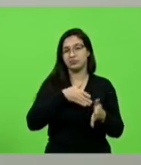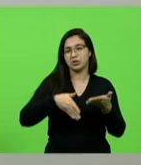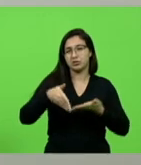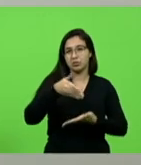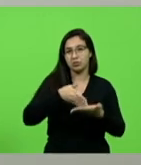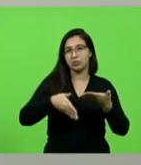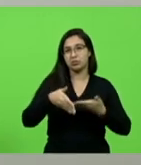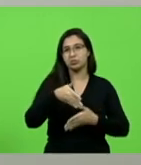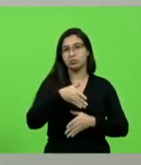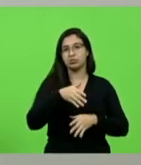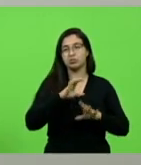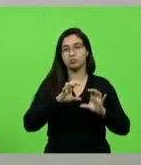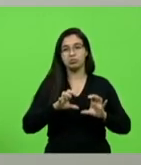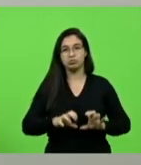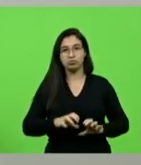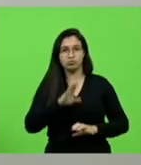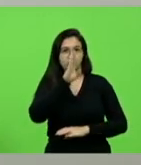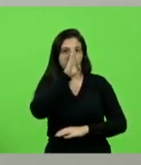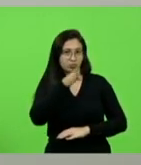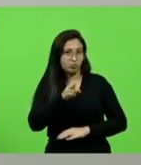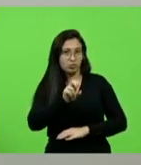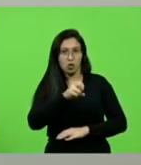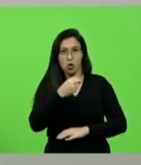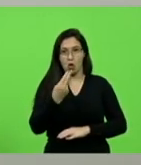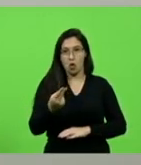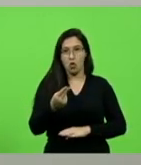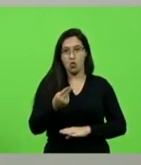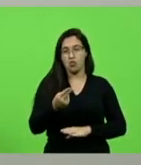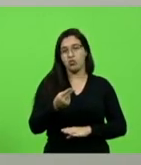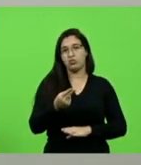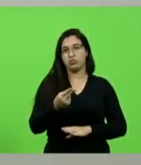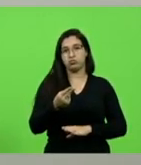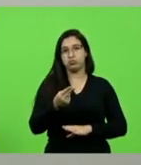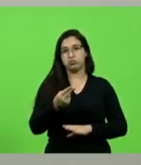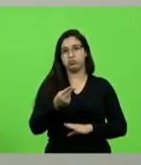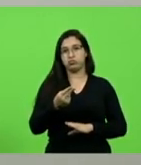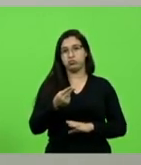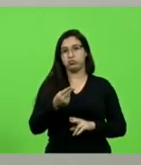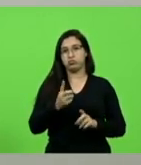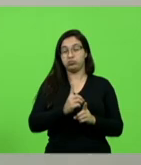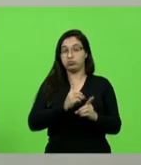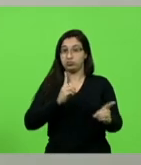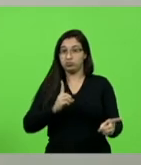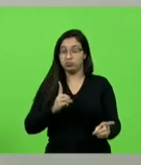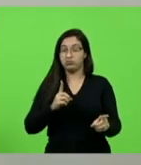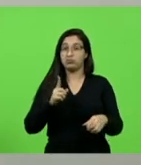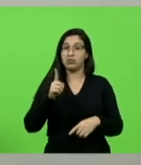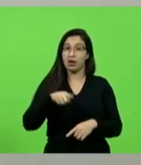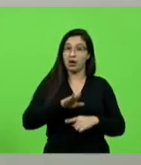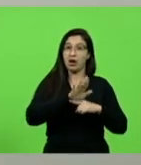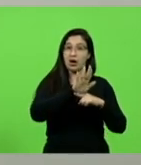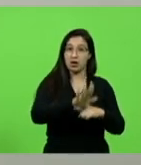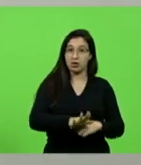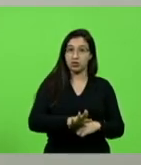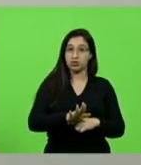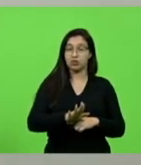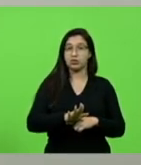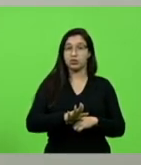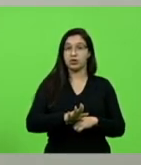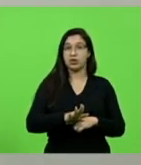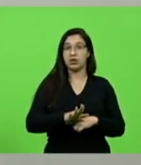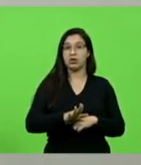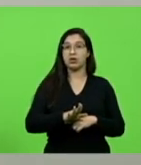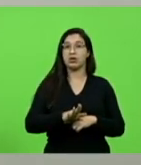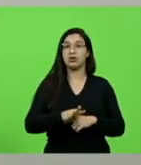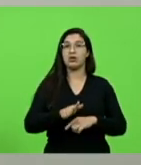forma direta ou mesmo de forma indireta, propicia o exercício democrático, expediente que tem